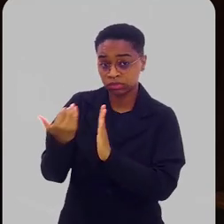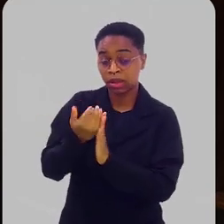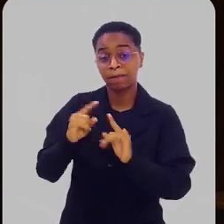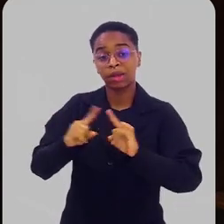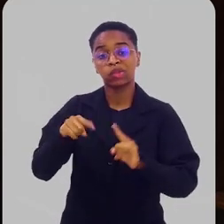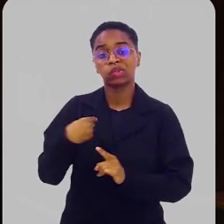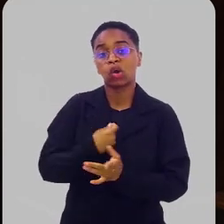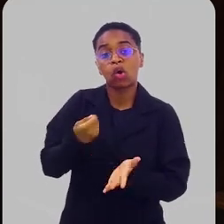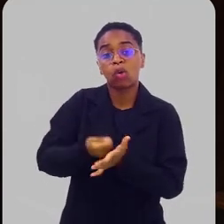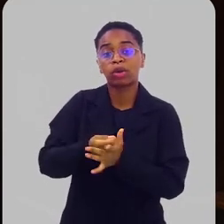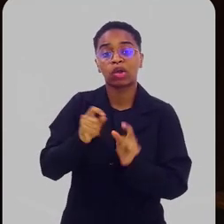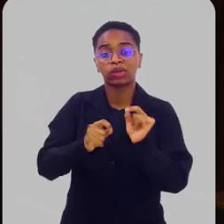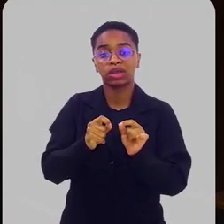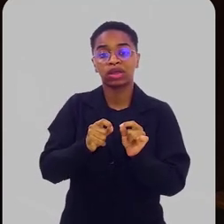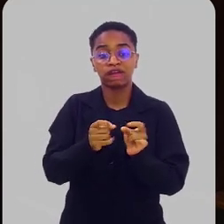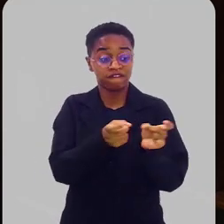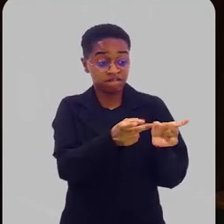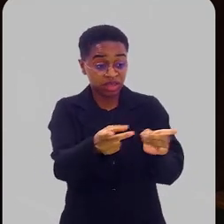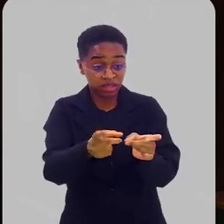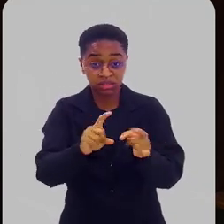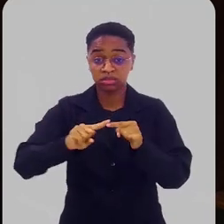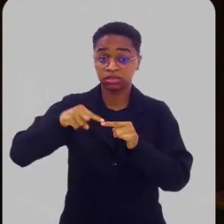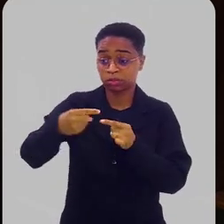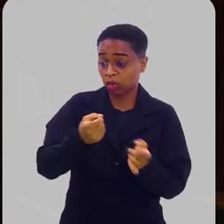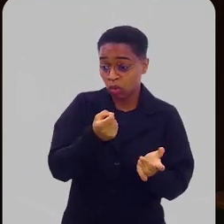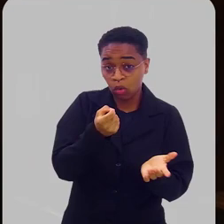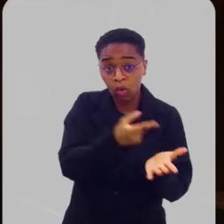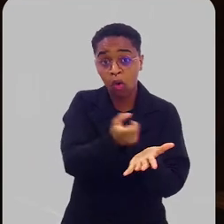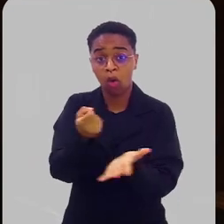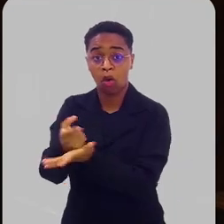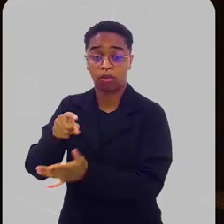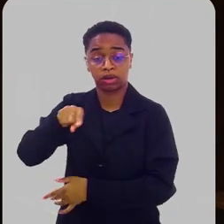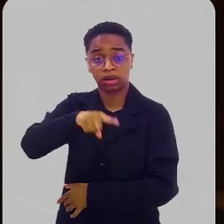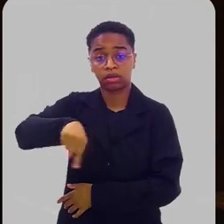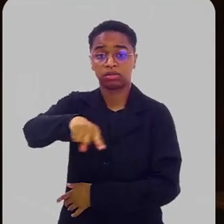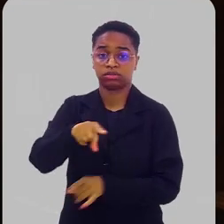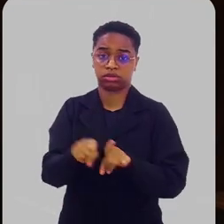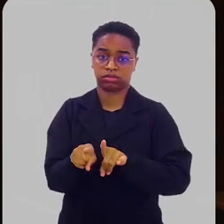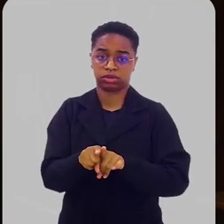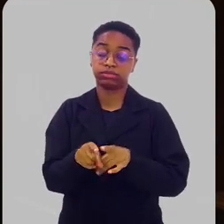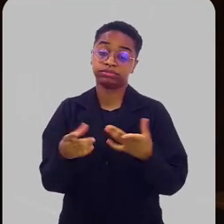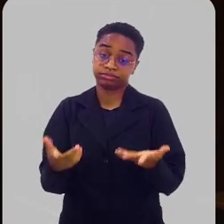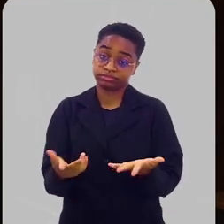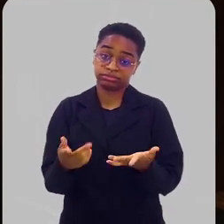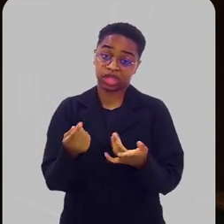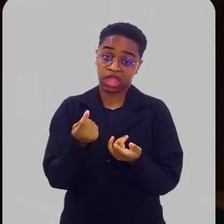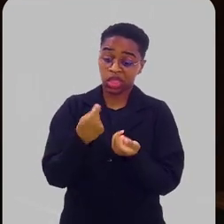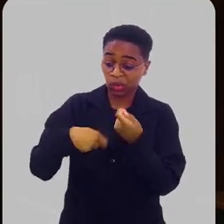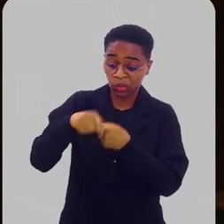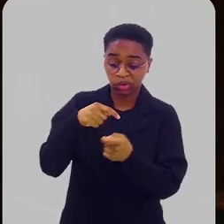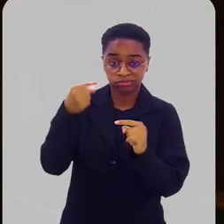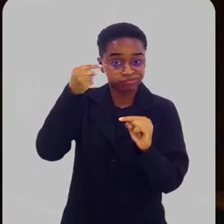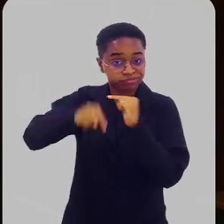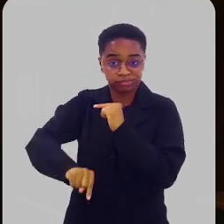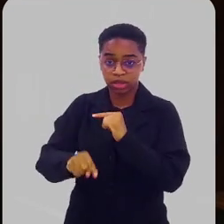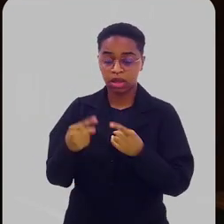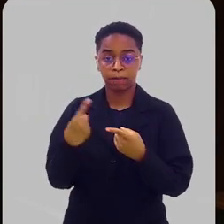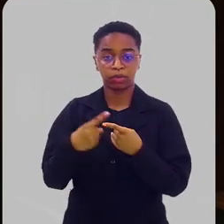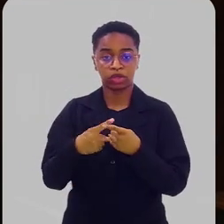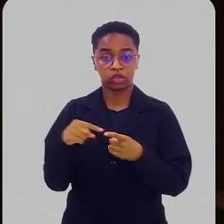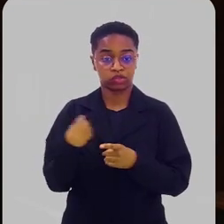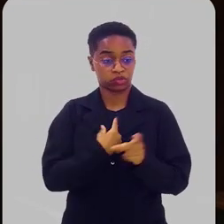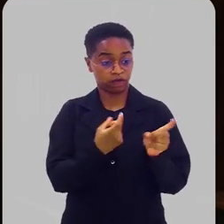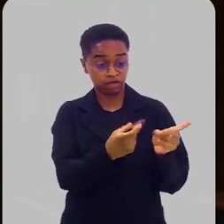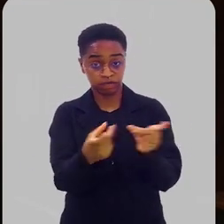Janeiro, a gente é obrigado a importar essas matérias-primas porque o consumo continua aqui. E aí, economicamente, essa conta não fecha, né? Porque a